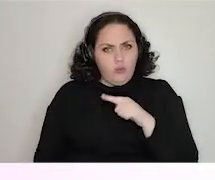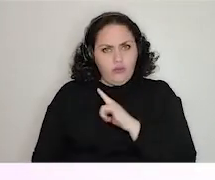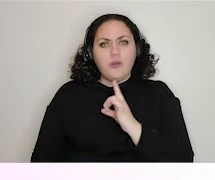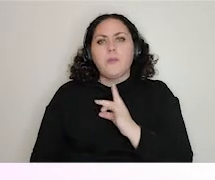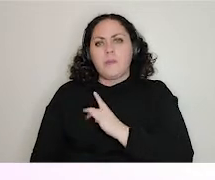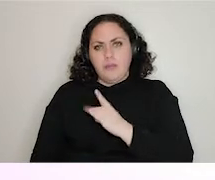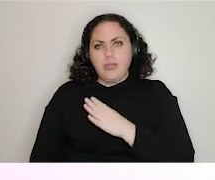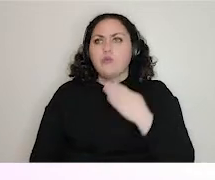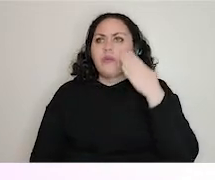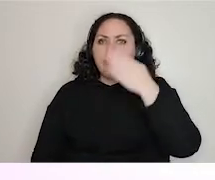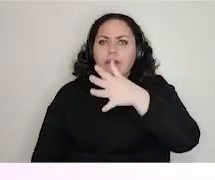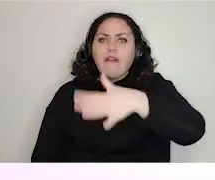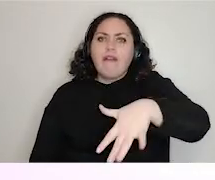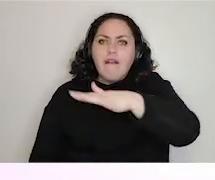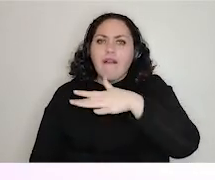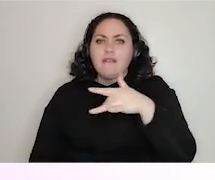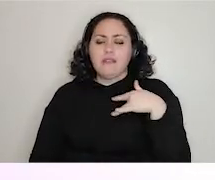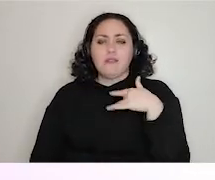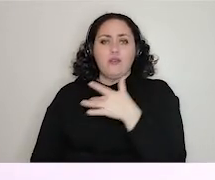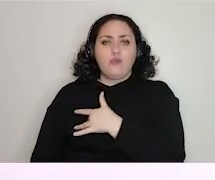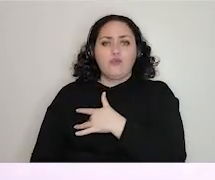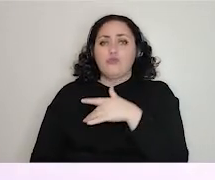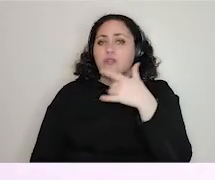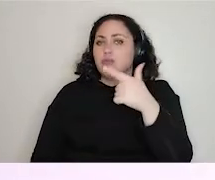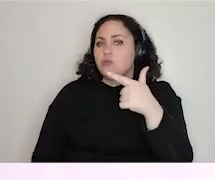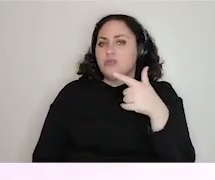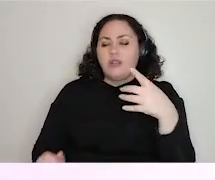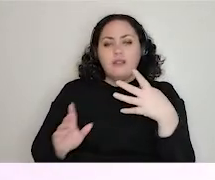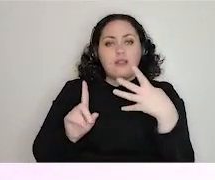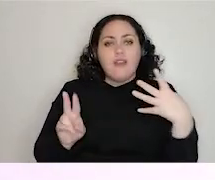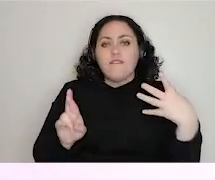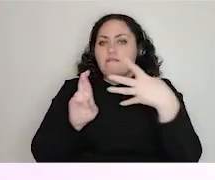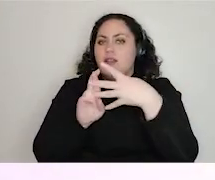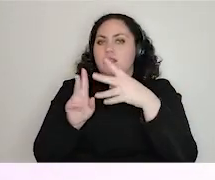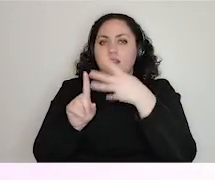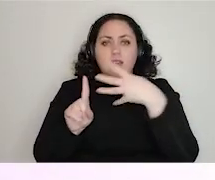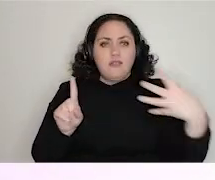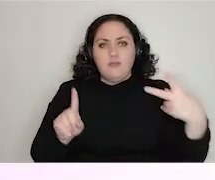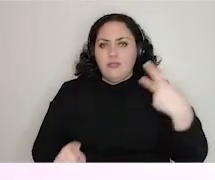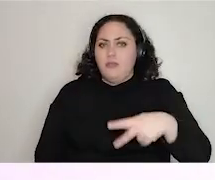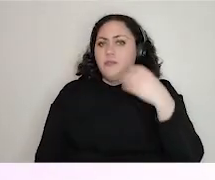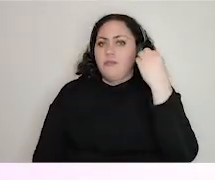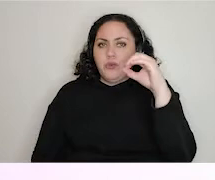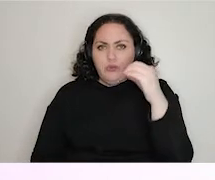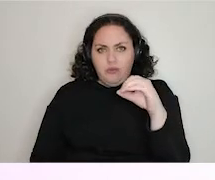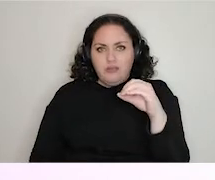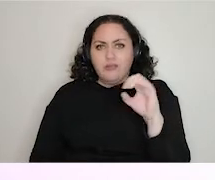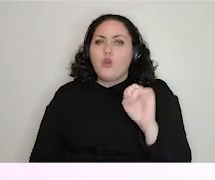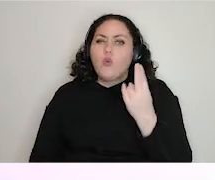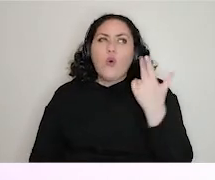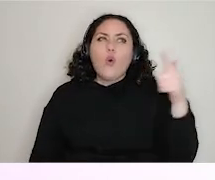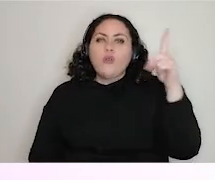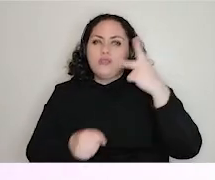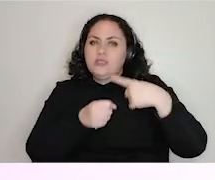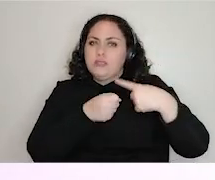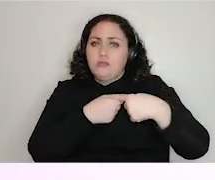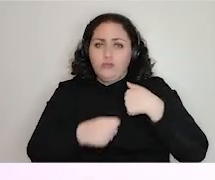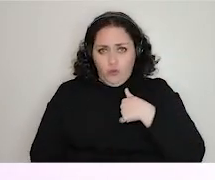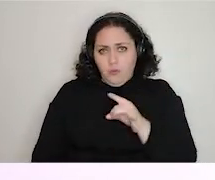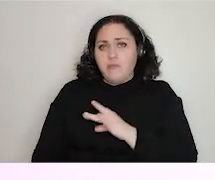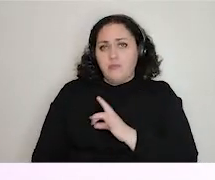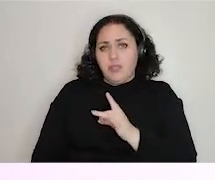vocês que eu tenho medo de ir nos serviços de saúde que não os de referência para a população LGBT aqui em Porto Alegre, ou até mesmo em outros